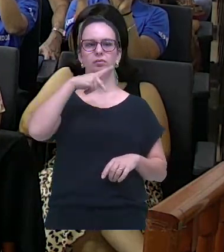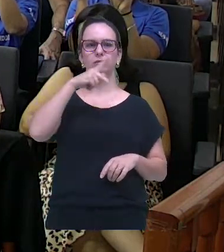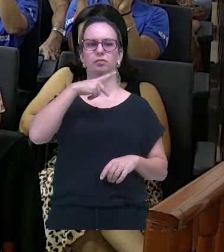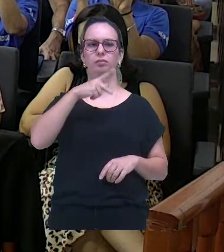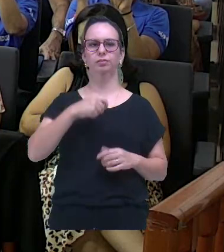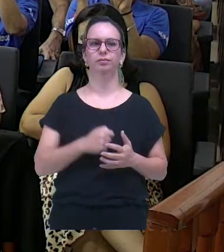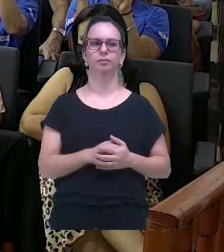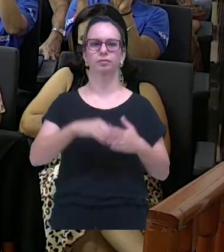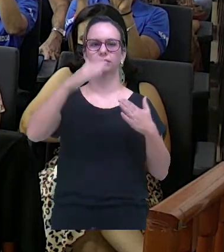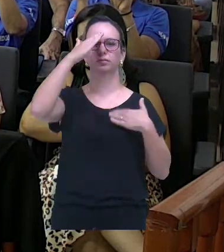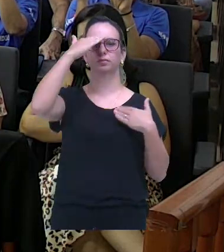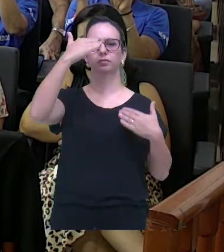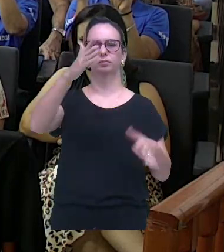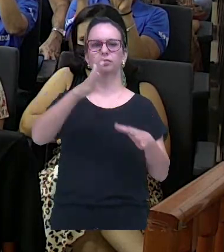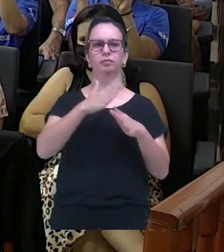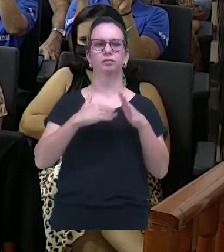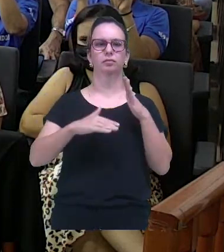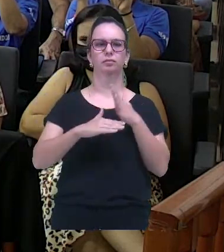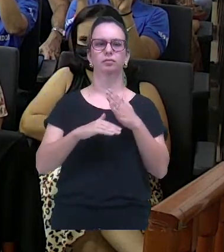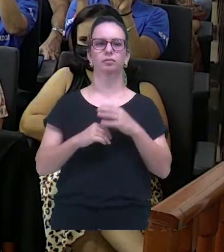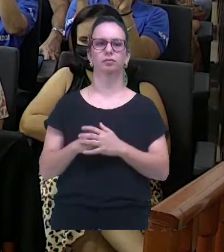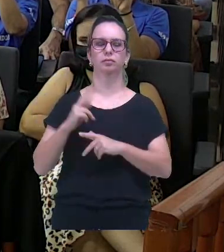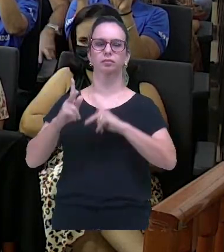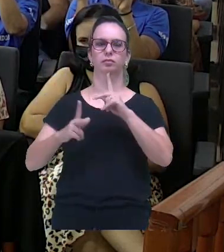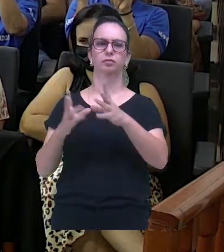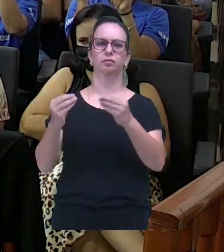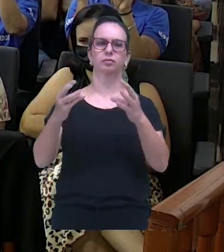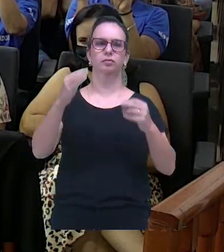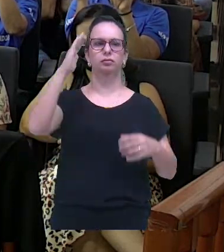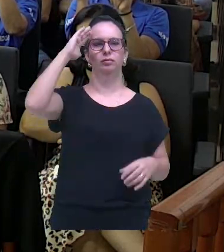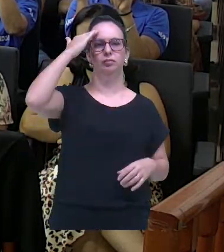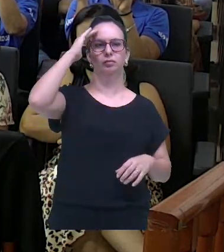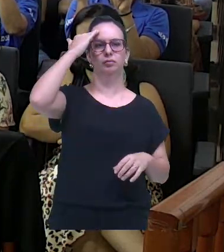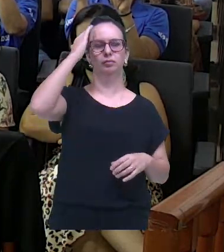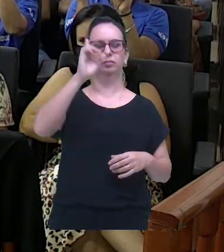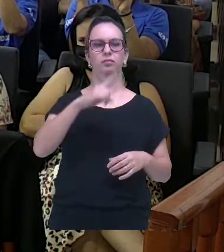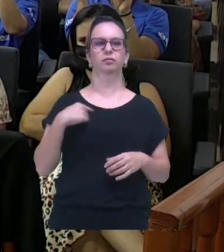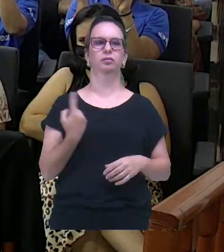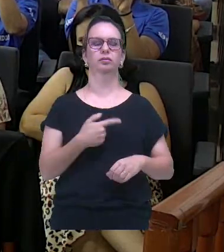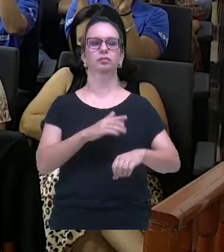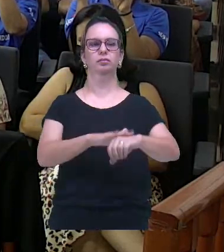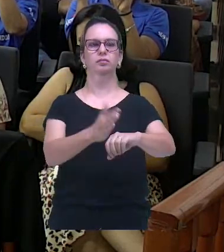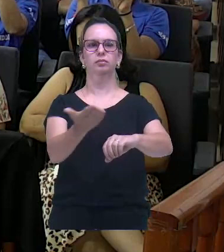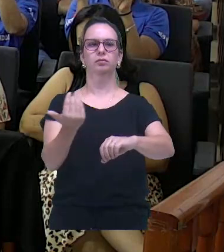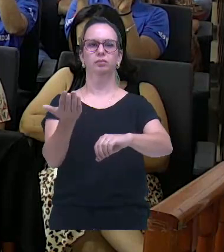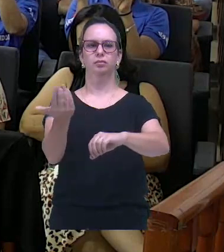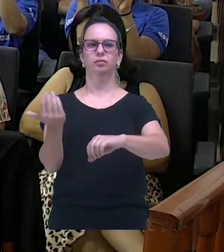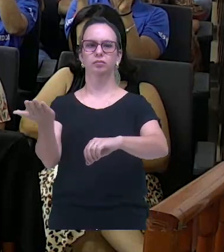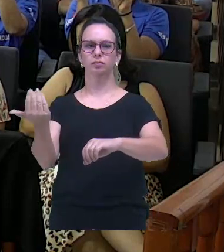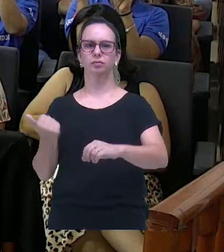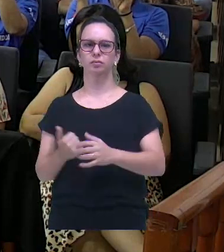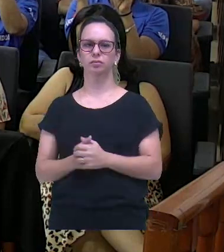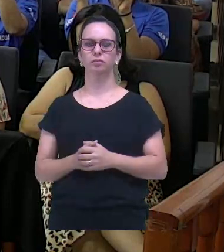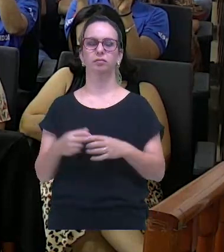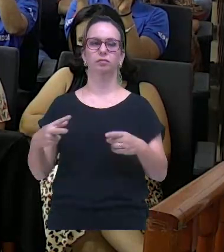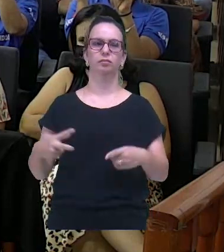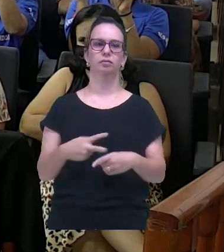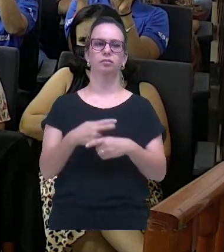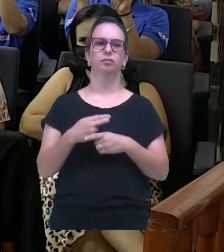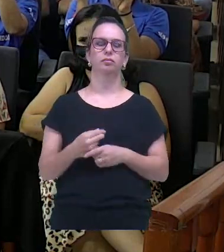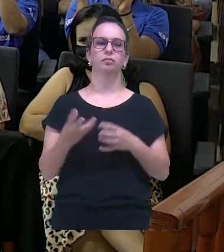Agradeço também a toda a população que entendeu o nosso chamado, enfrentando muitas vezes